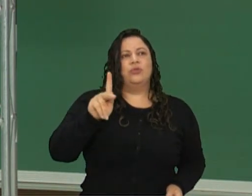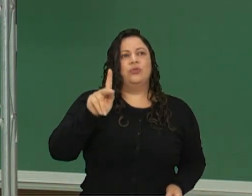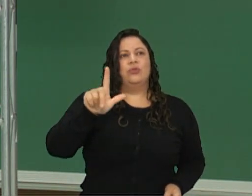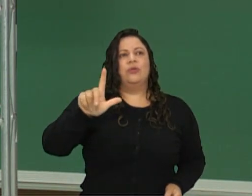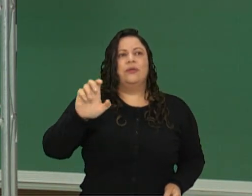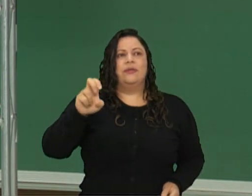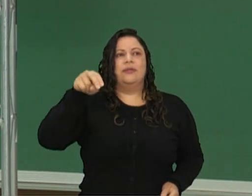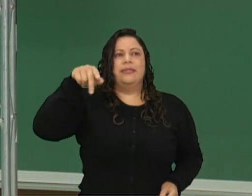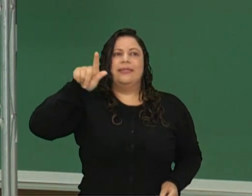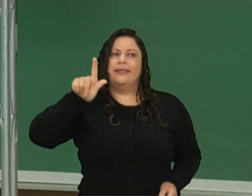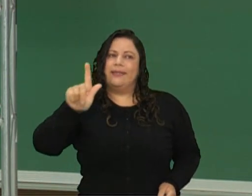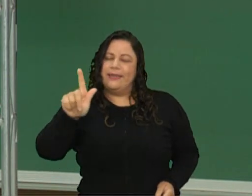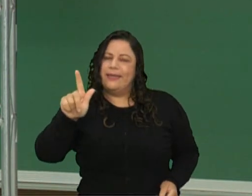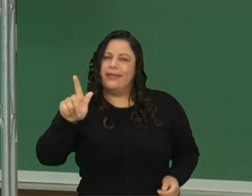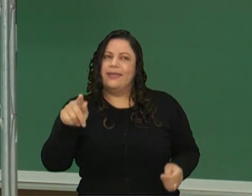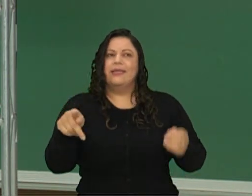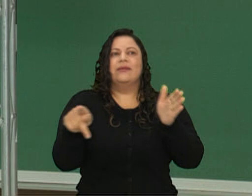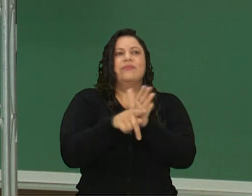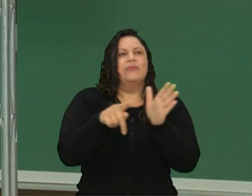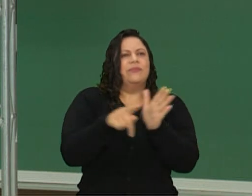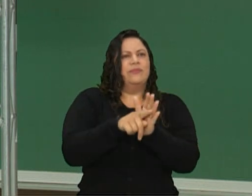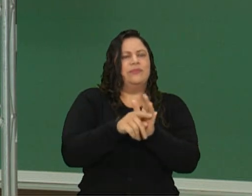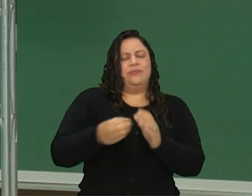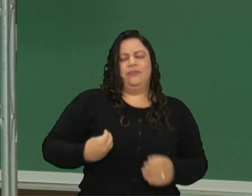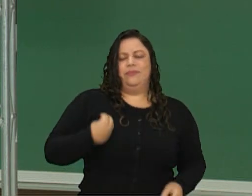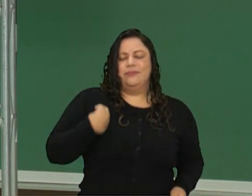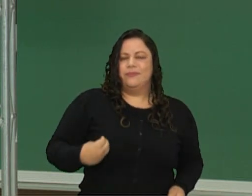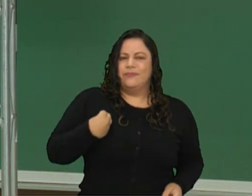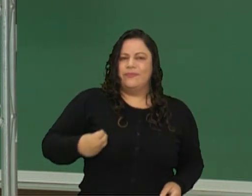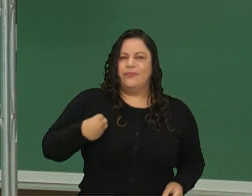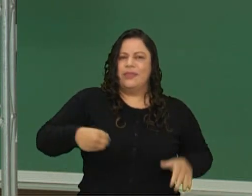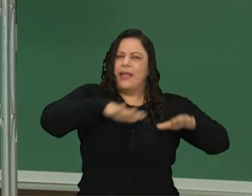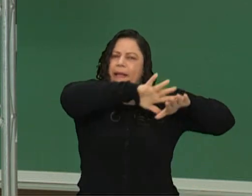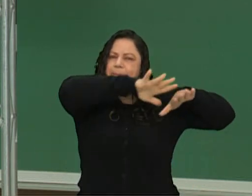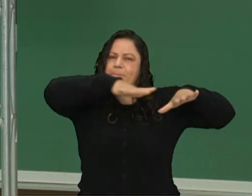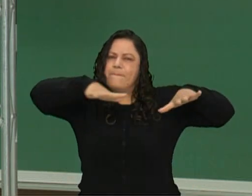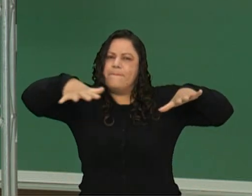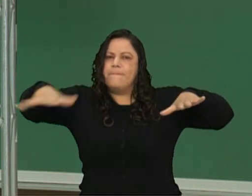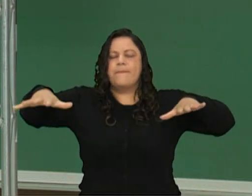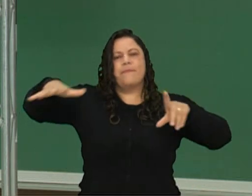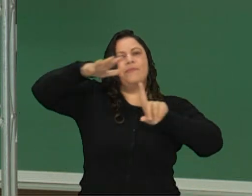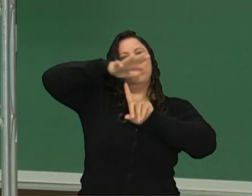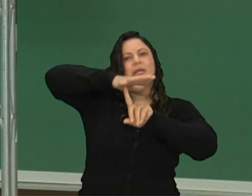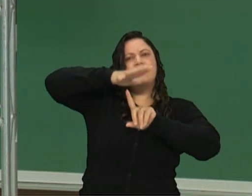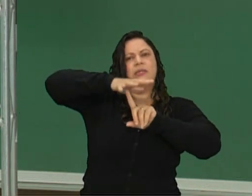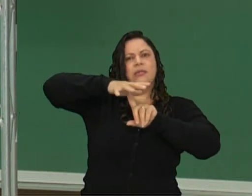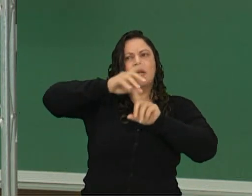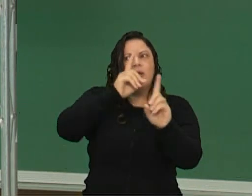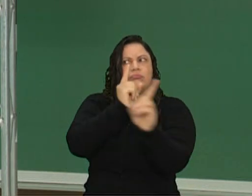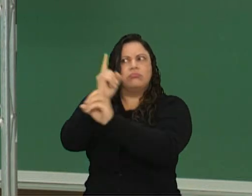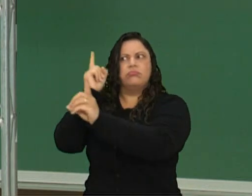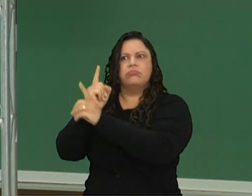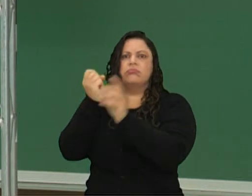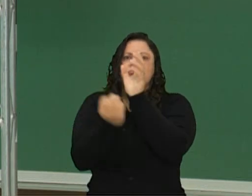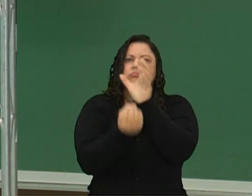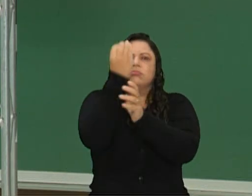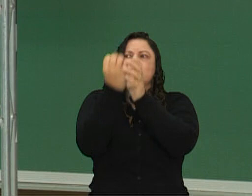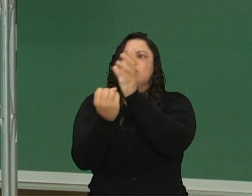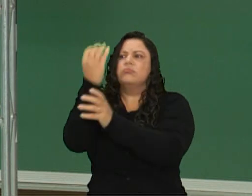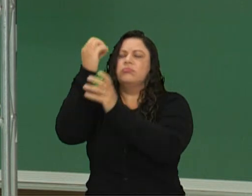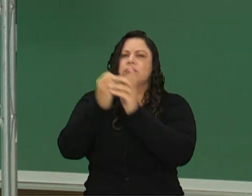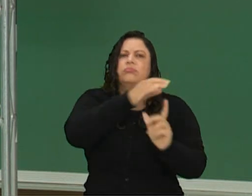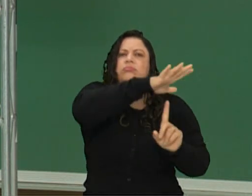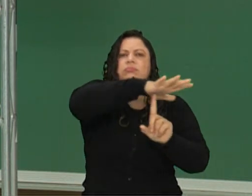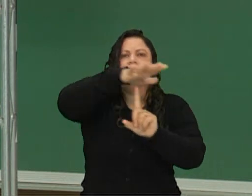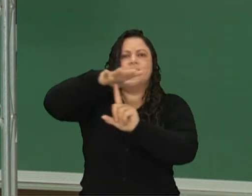Paraná, que habitam o Planalto Paranaense. E eles descobriram que a floresta de Araucária, ela foi projetada pelos